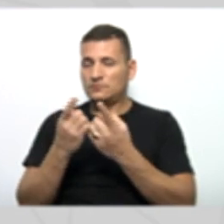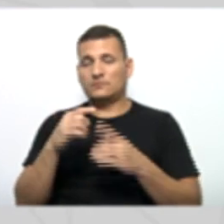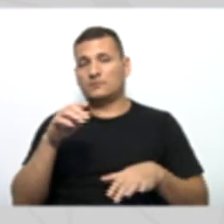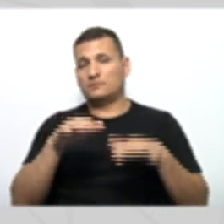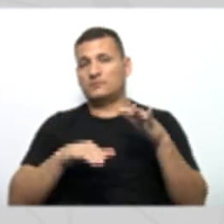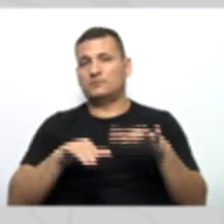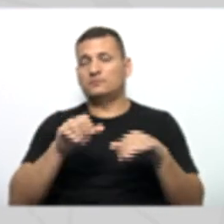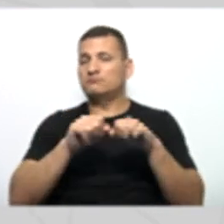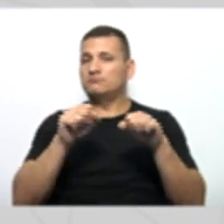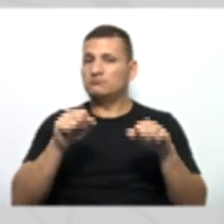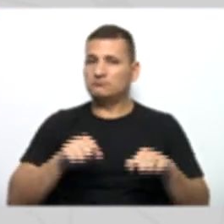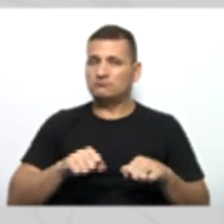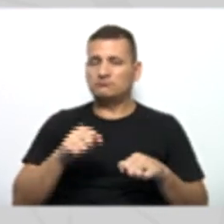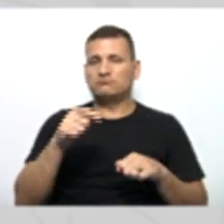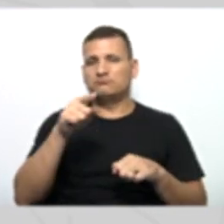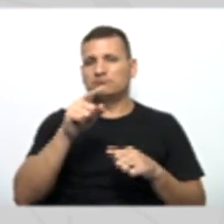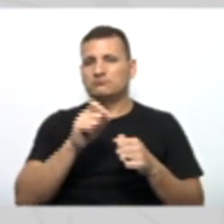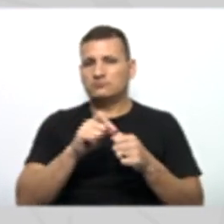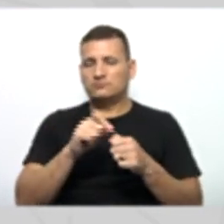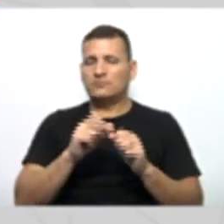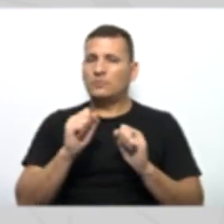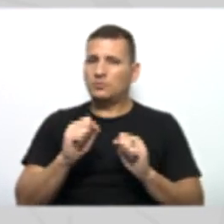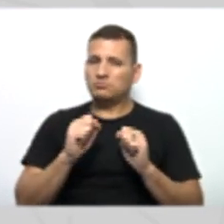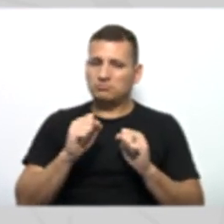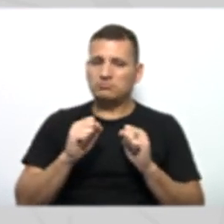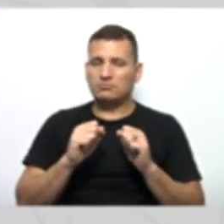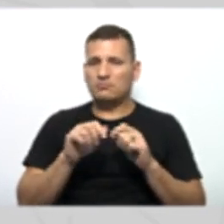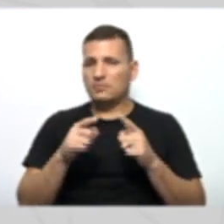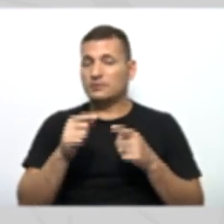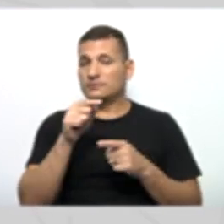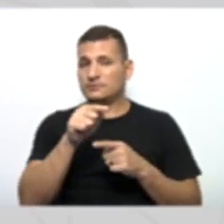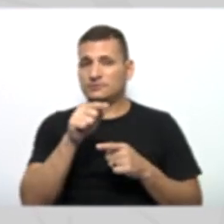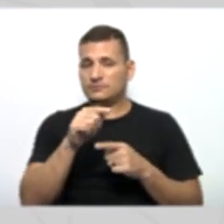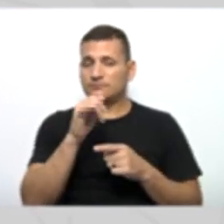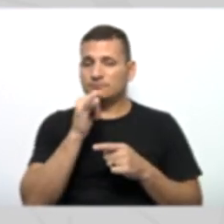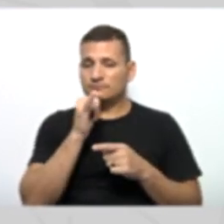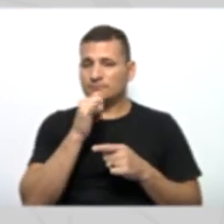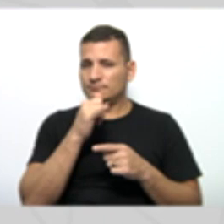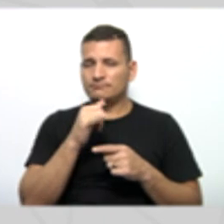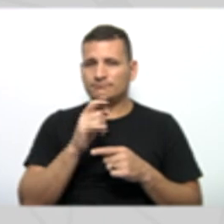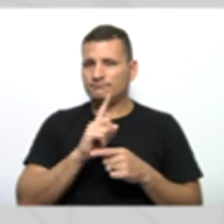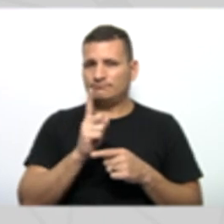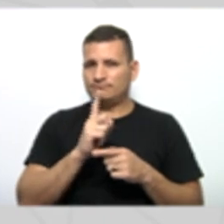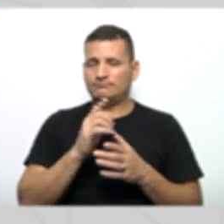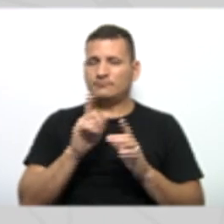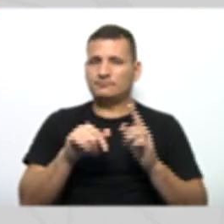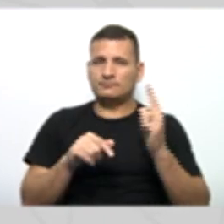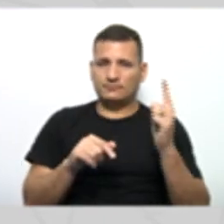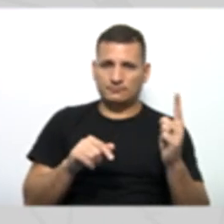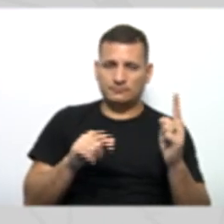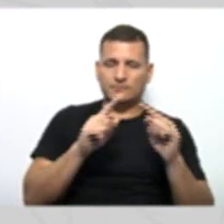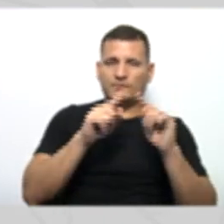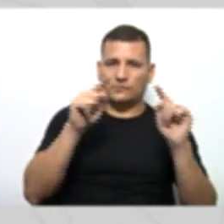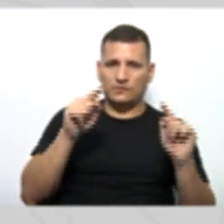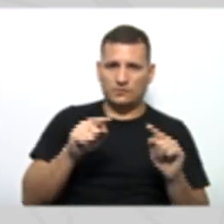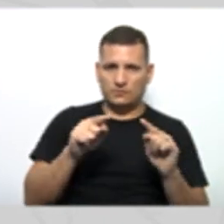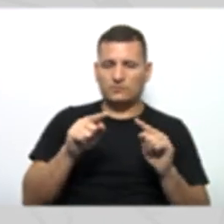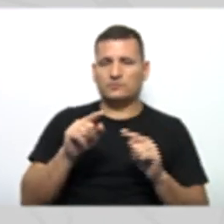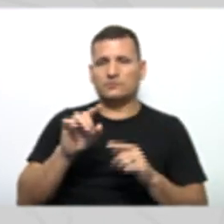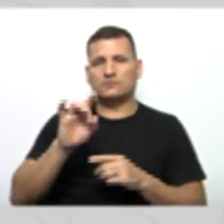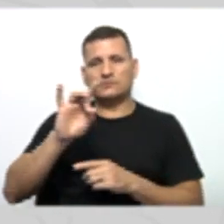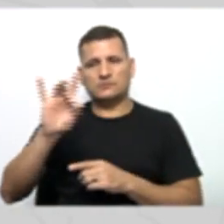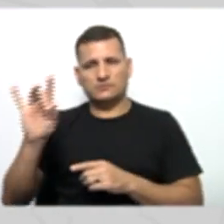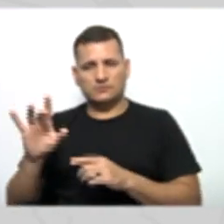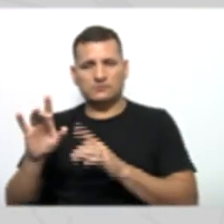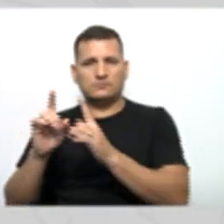fazer, pode até existir isso, né? Mas esse daqui não. É um empregado para cada departamento.